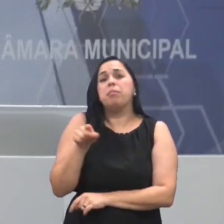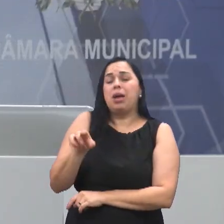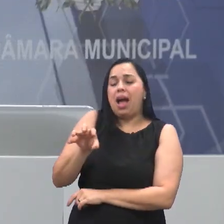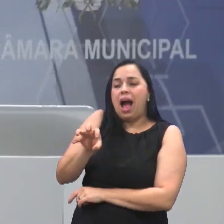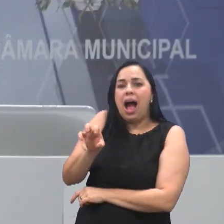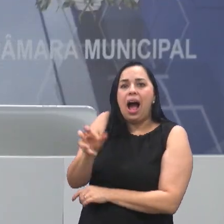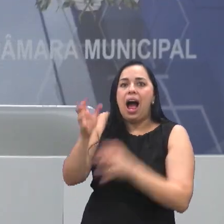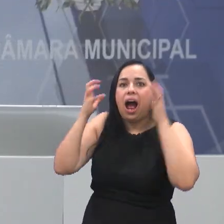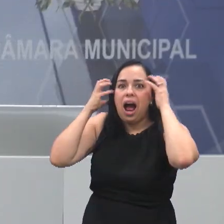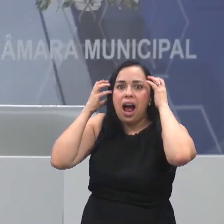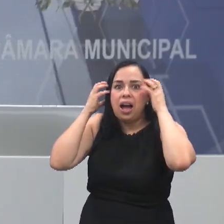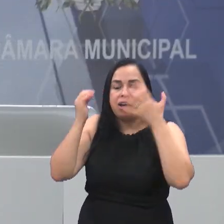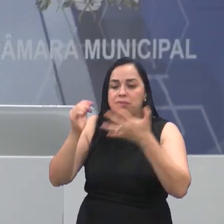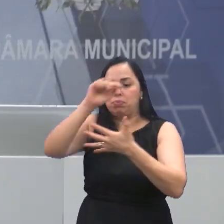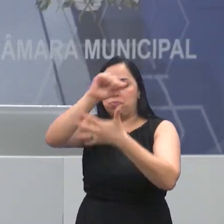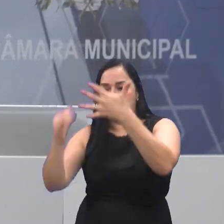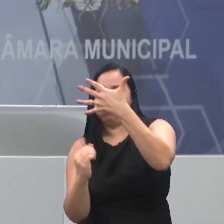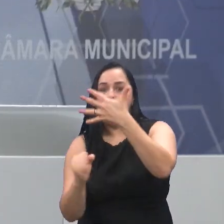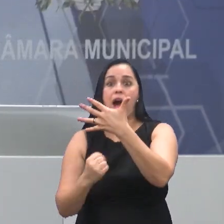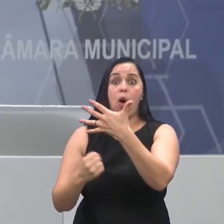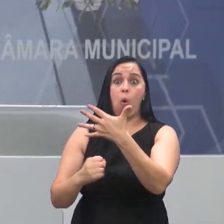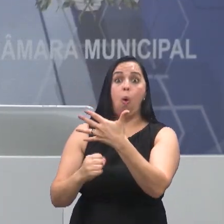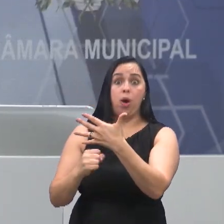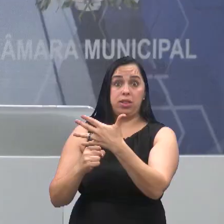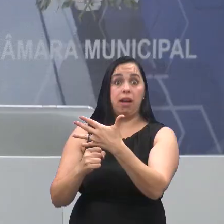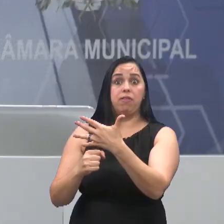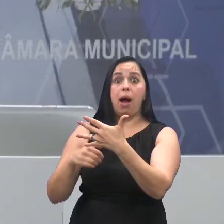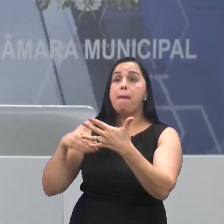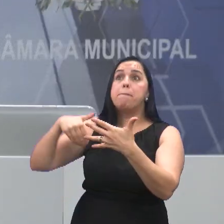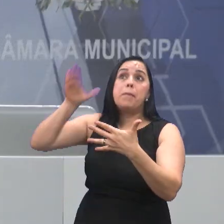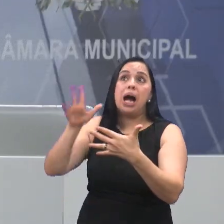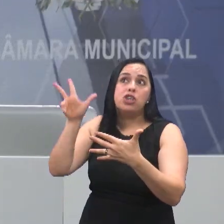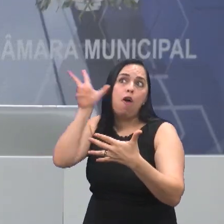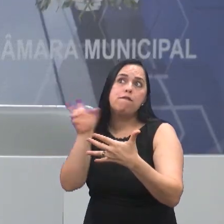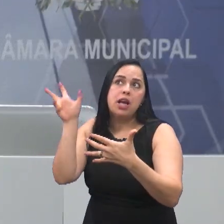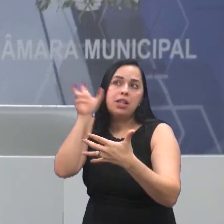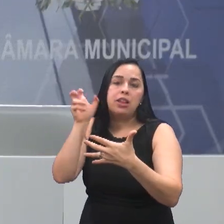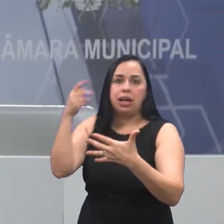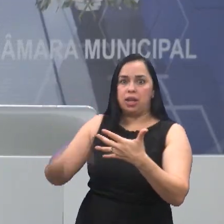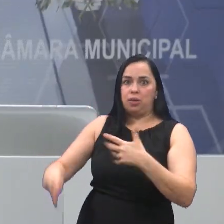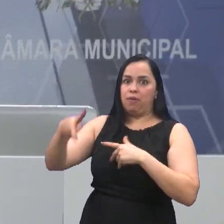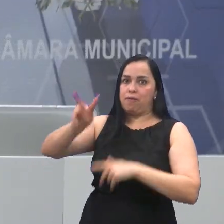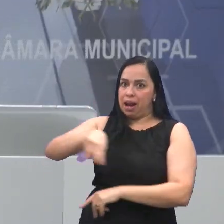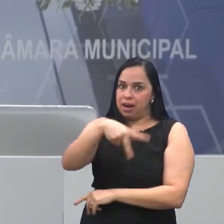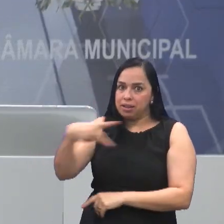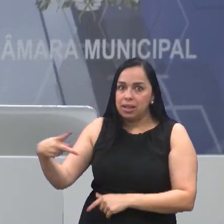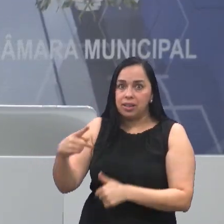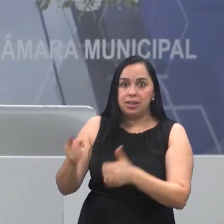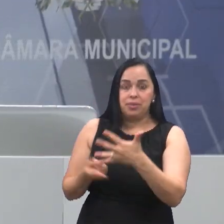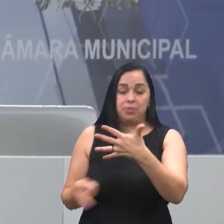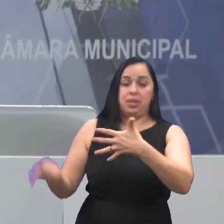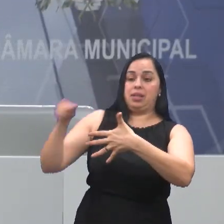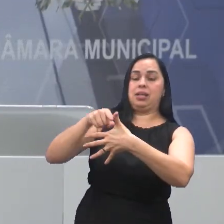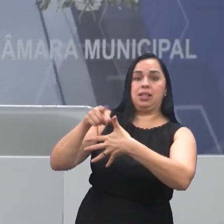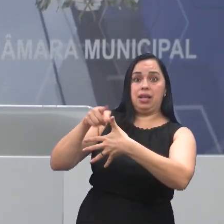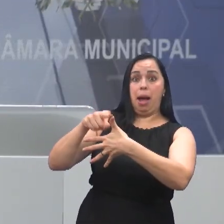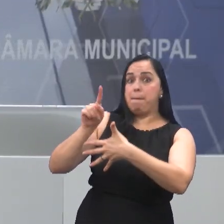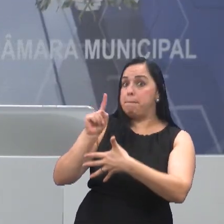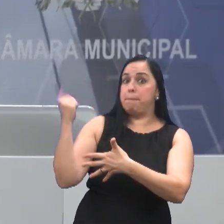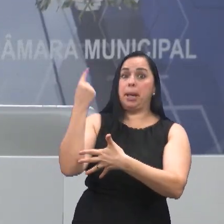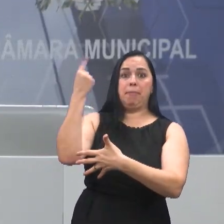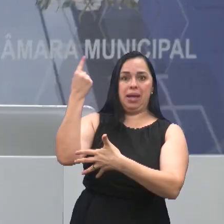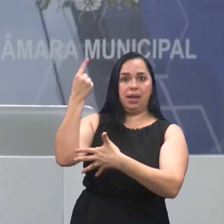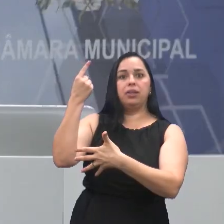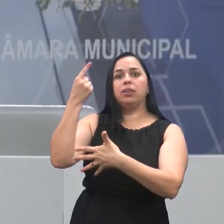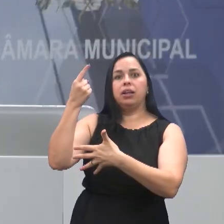está em 8º lugar no ranking geral de rádios de São José dos Campos, de mais 40 rádios que pegam aqui, e está em 1º lugar entre as rádios evangélicas. E